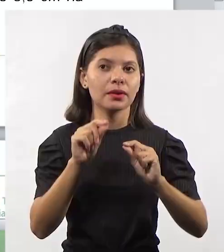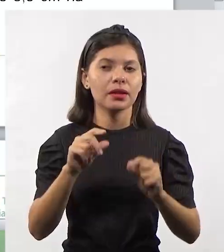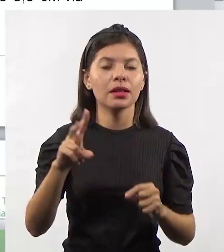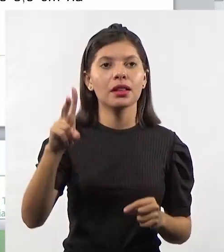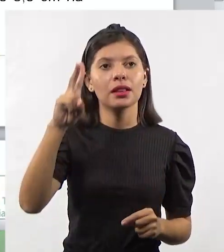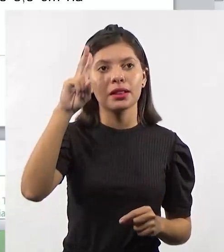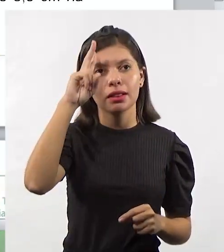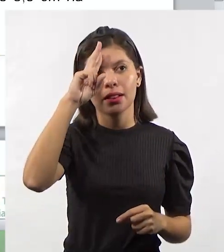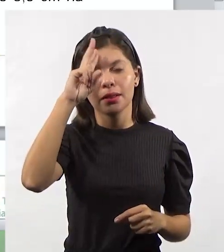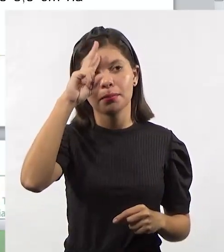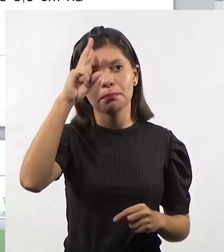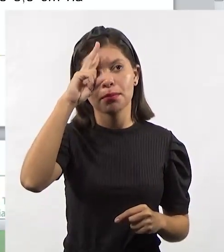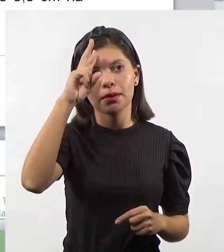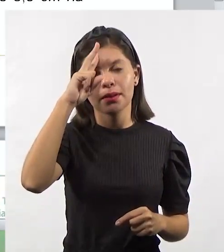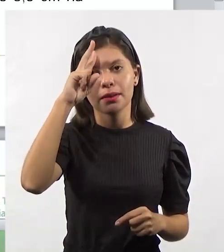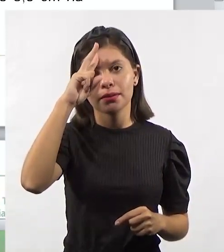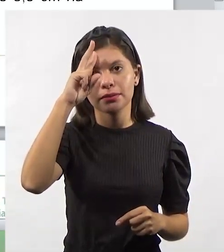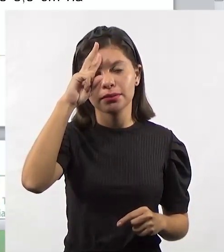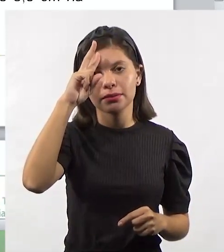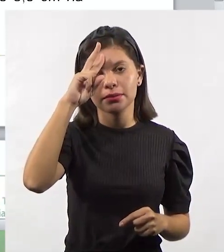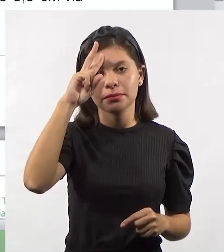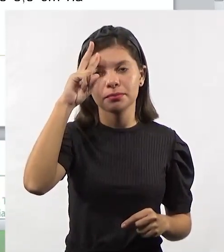lembrança lembranças